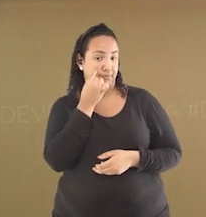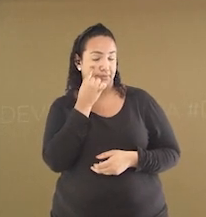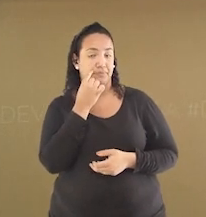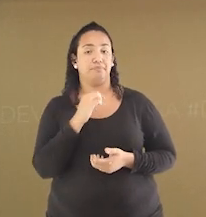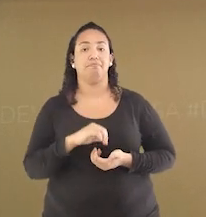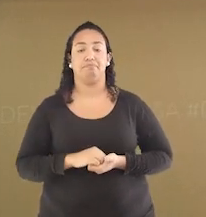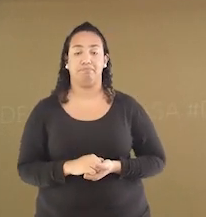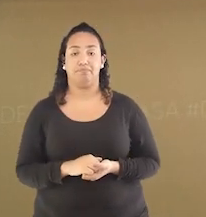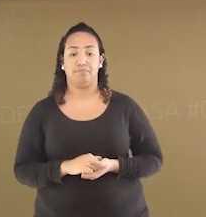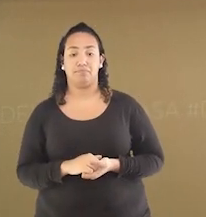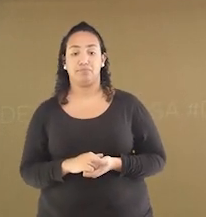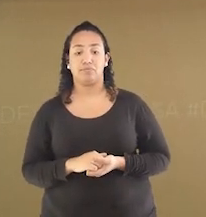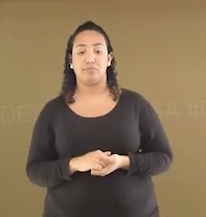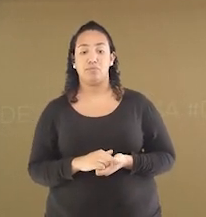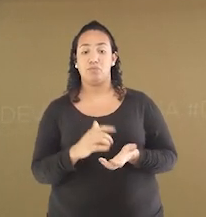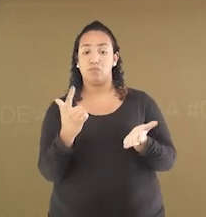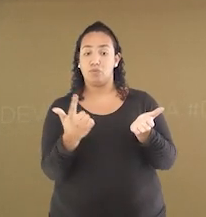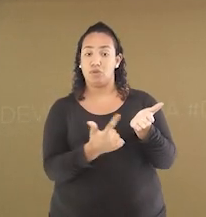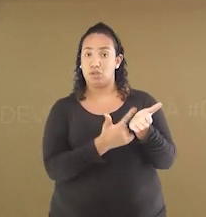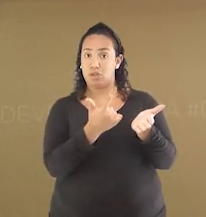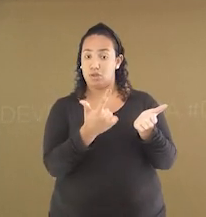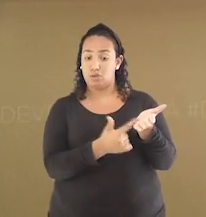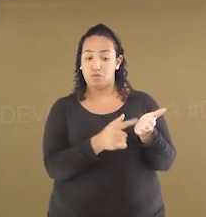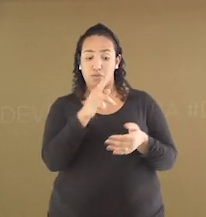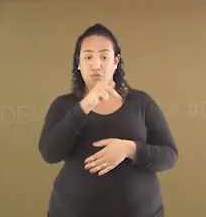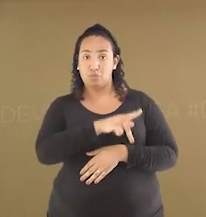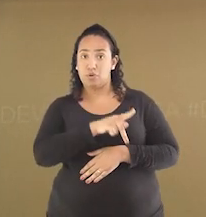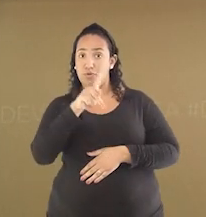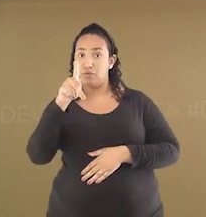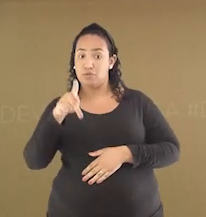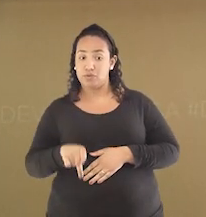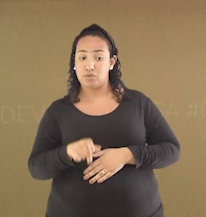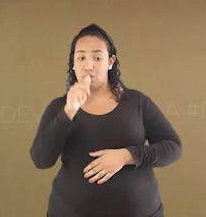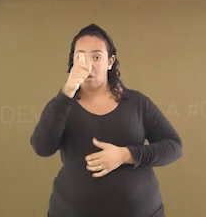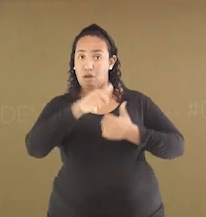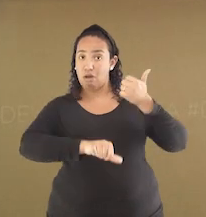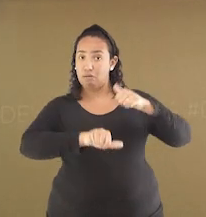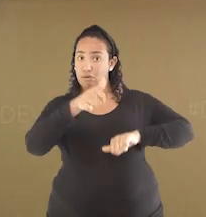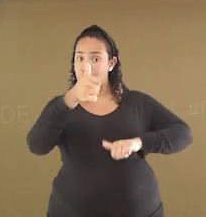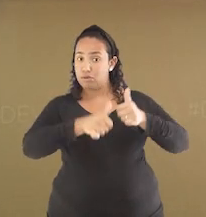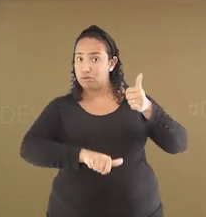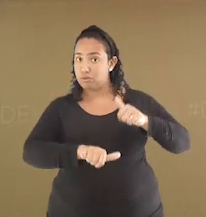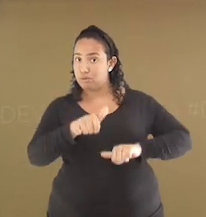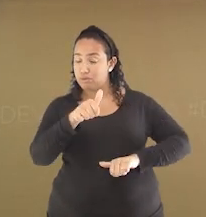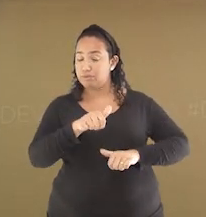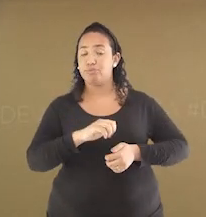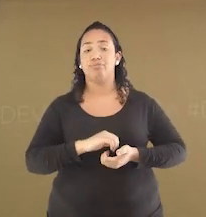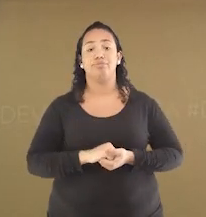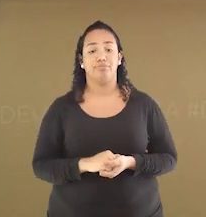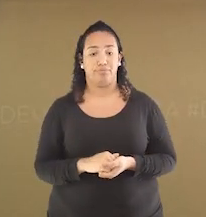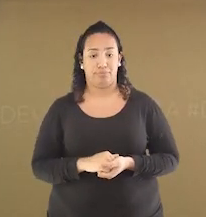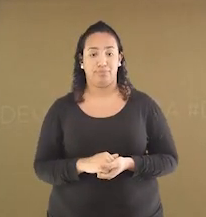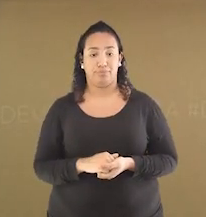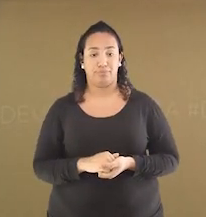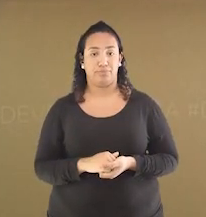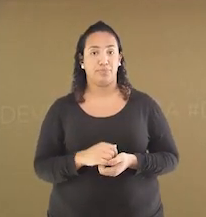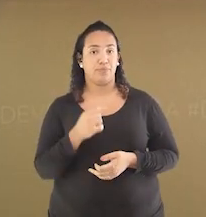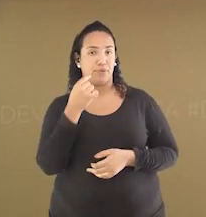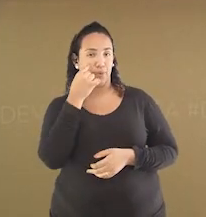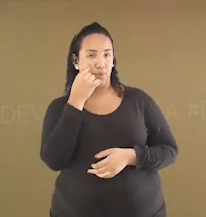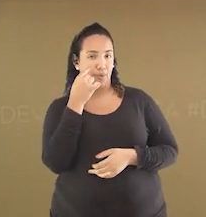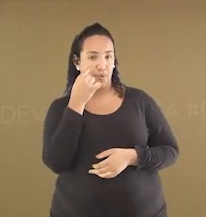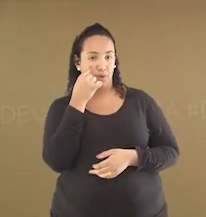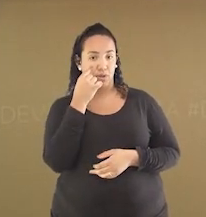aqui. Submeteu o livro à crítica do professor. Veja aqui, neste